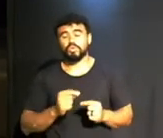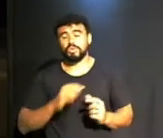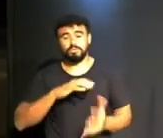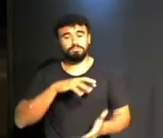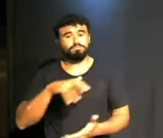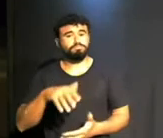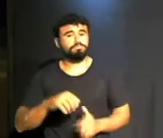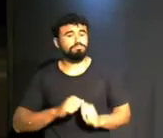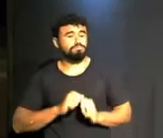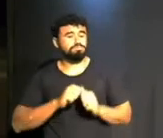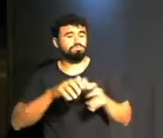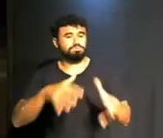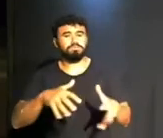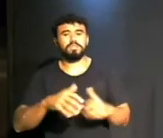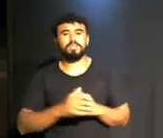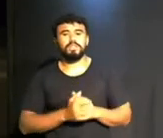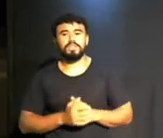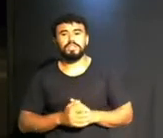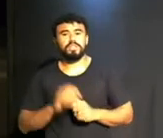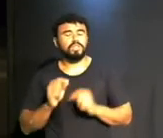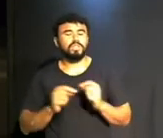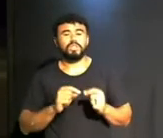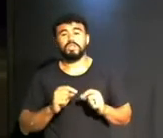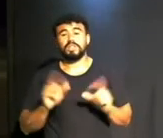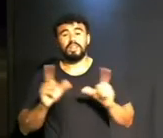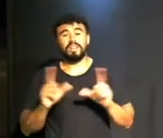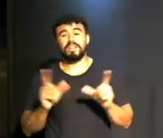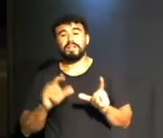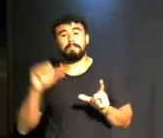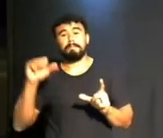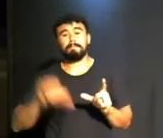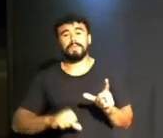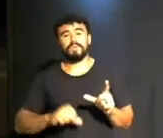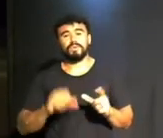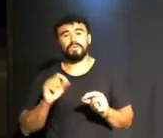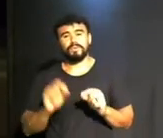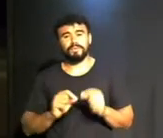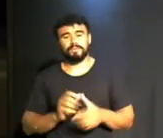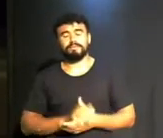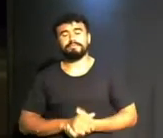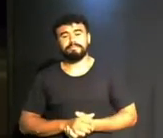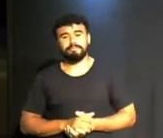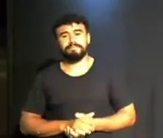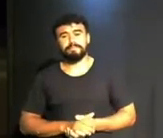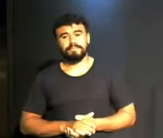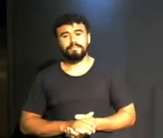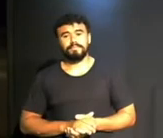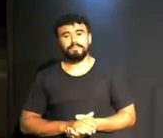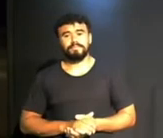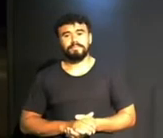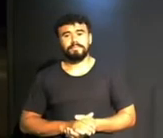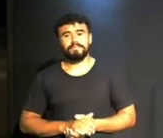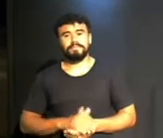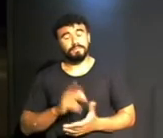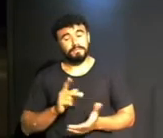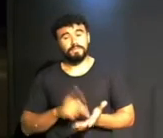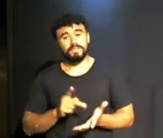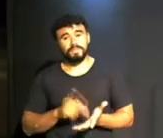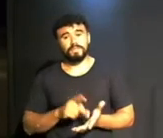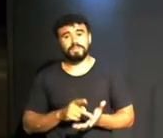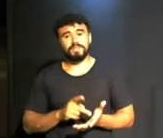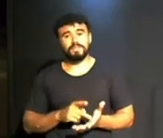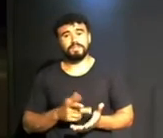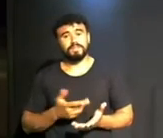planeta eu e os meus de comunicação só pioram cada vez mais a situação e tem pessoas que estão vidradas